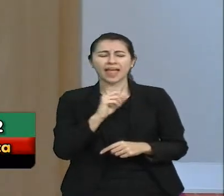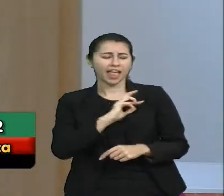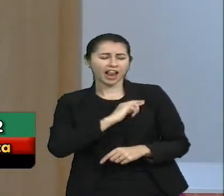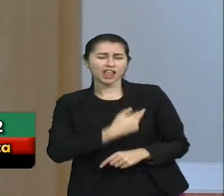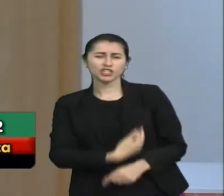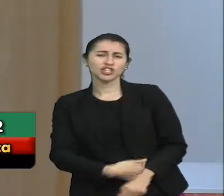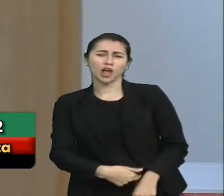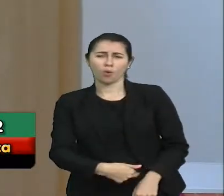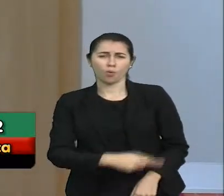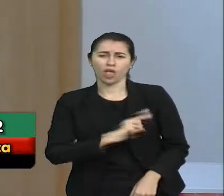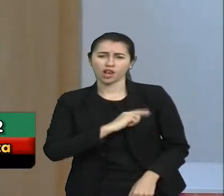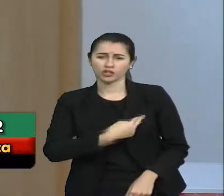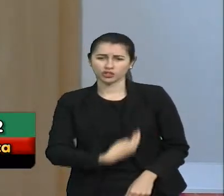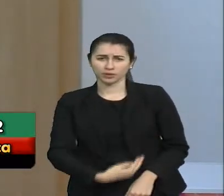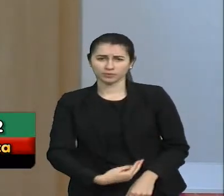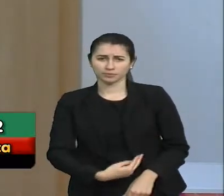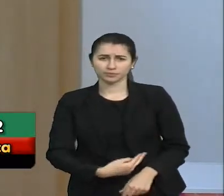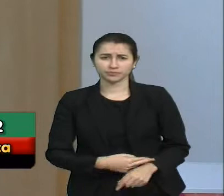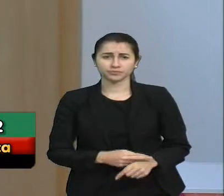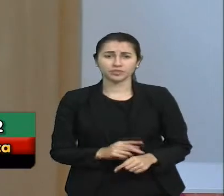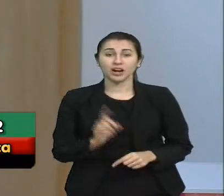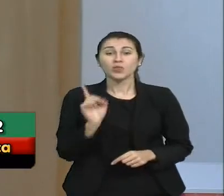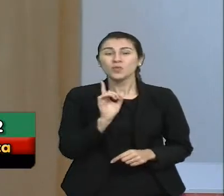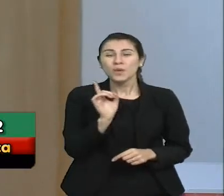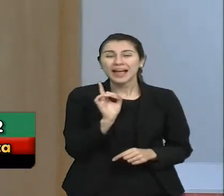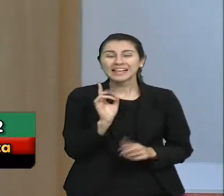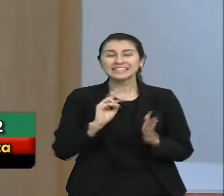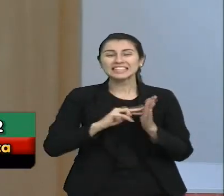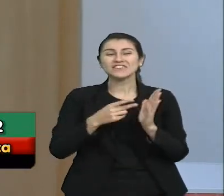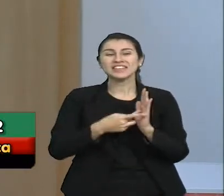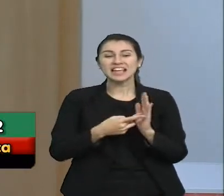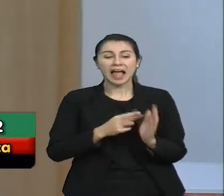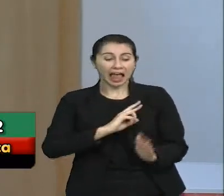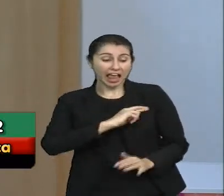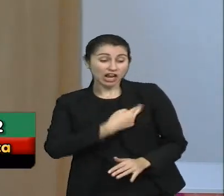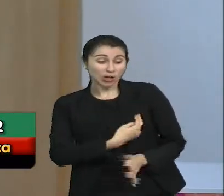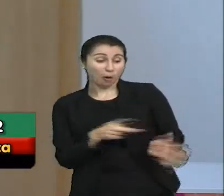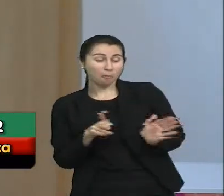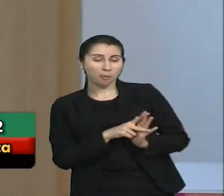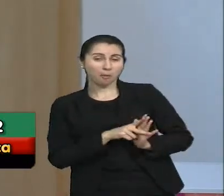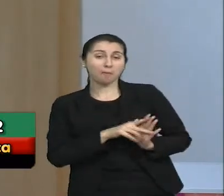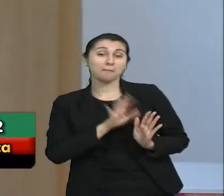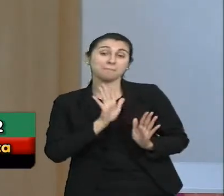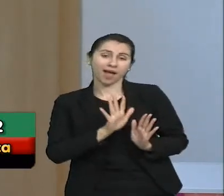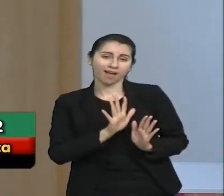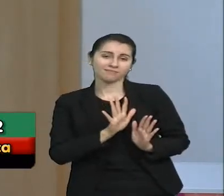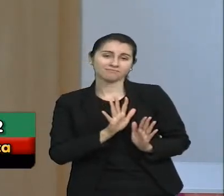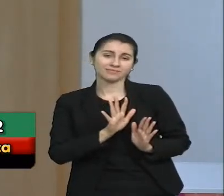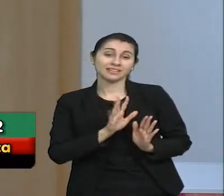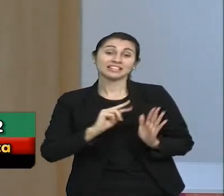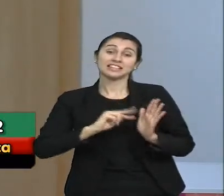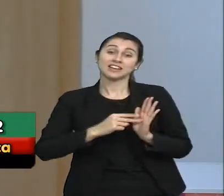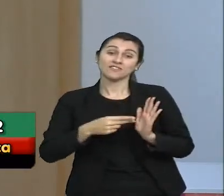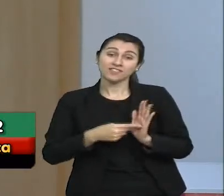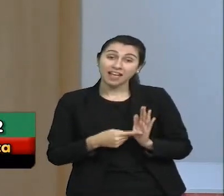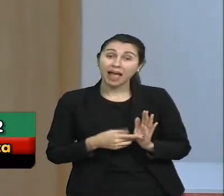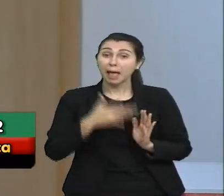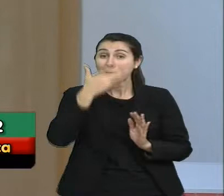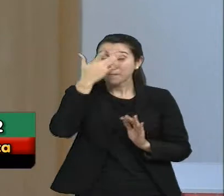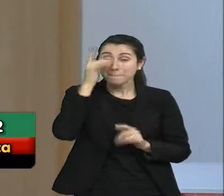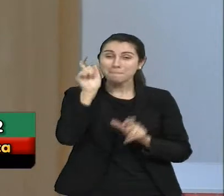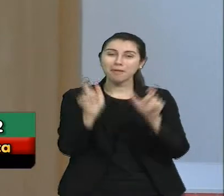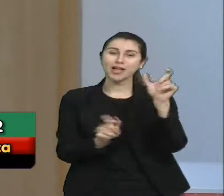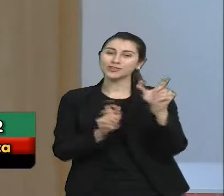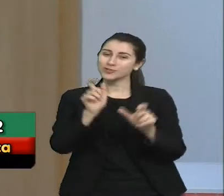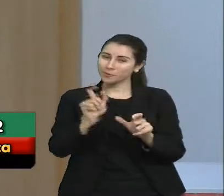isso não significa não significa a religião, e sim alguns religiosos. Meu irmão é